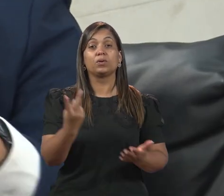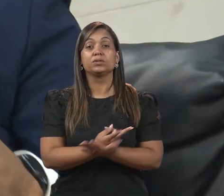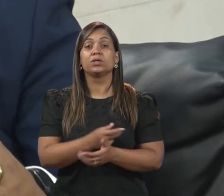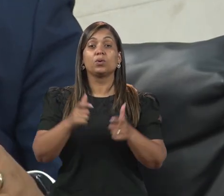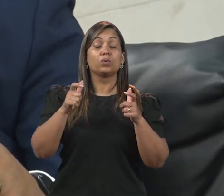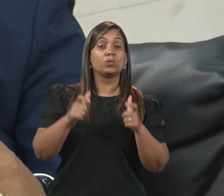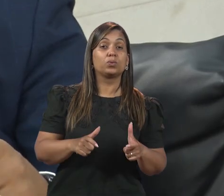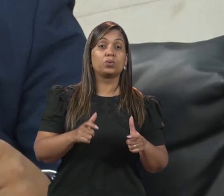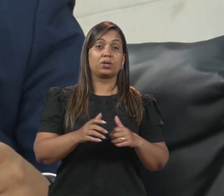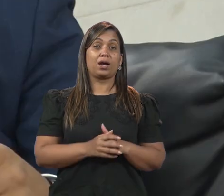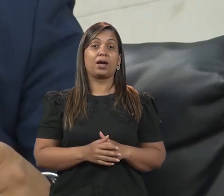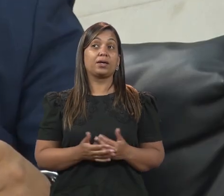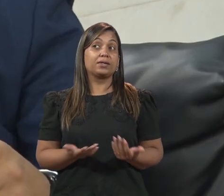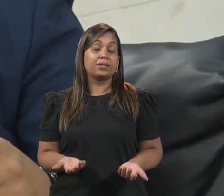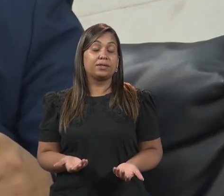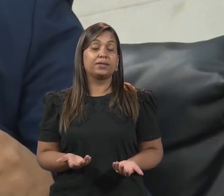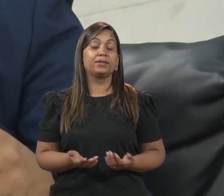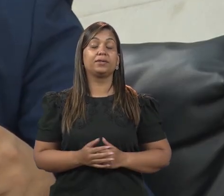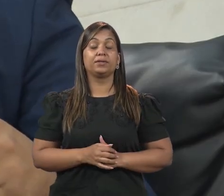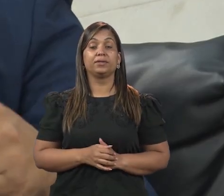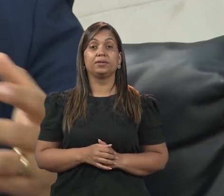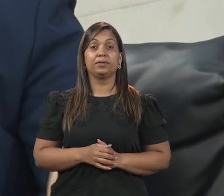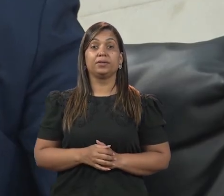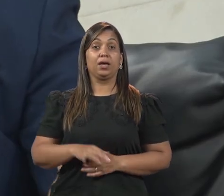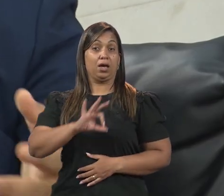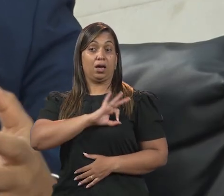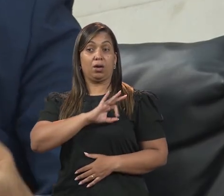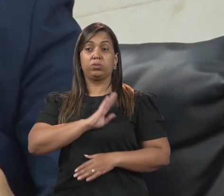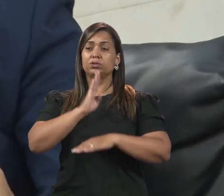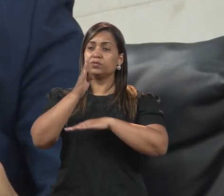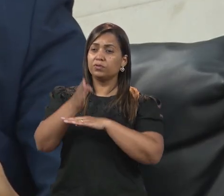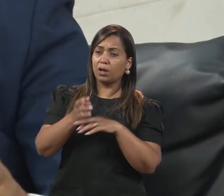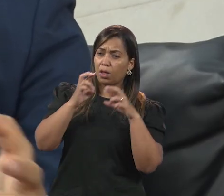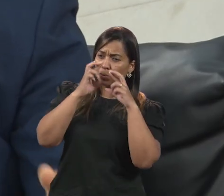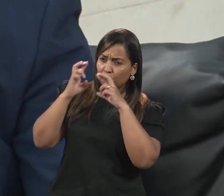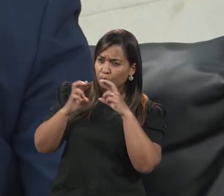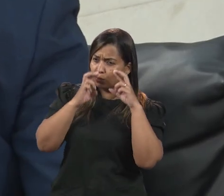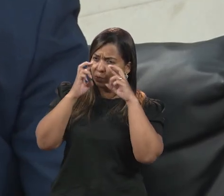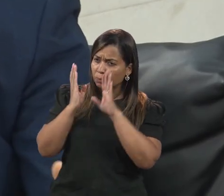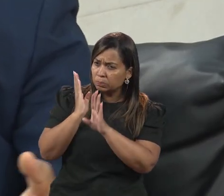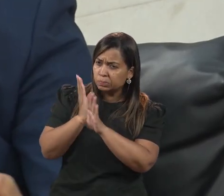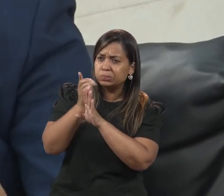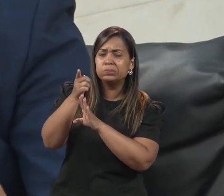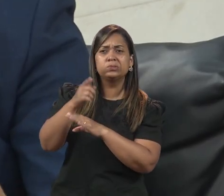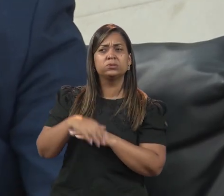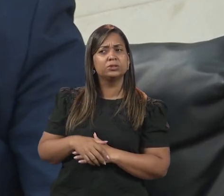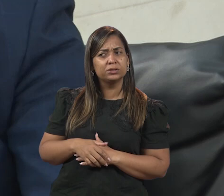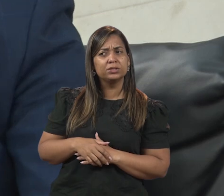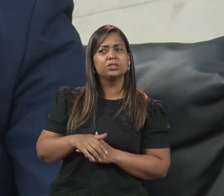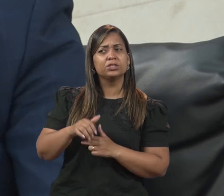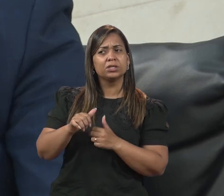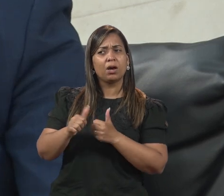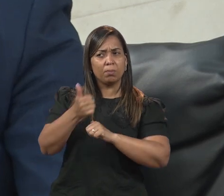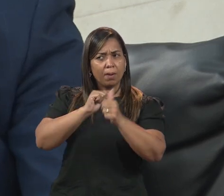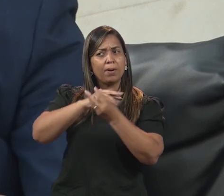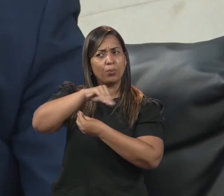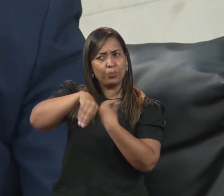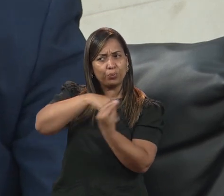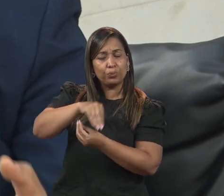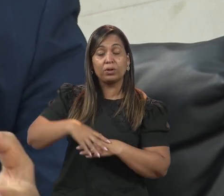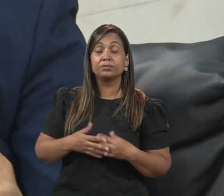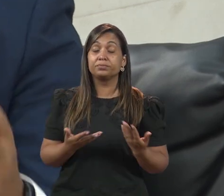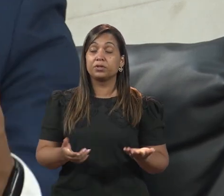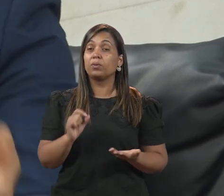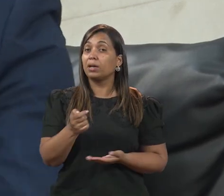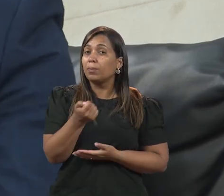local, um estabelecimento, em que a polícia foi lá, fez a fiscalização e constatou que tinham bebidas adulteradas. Por